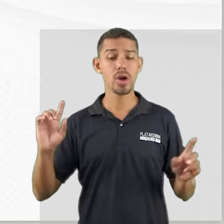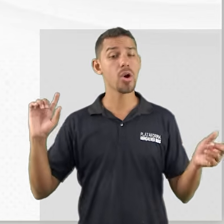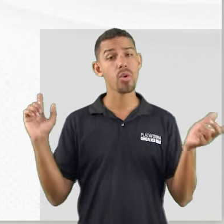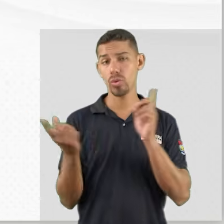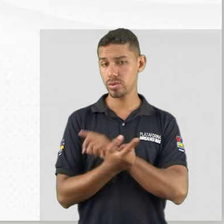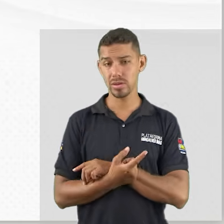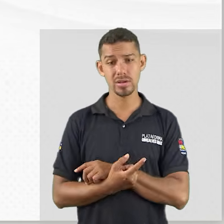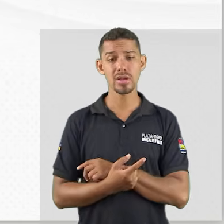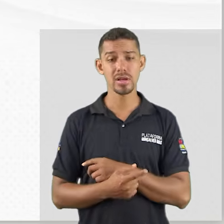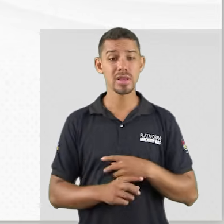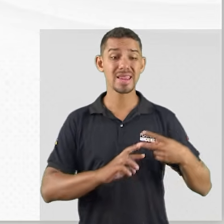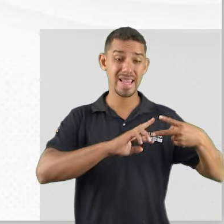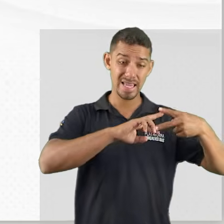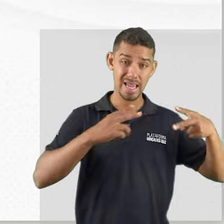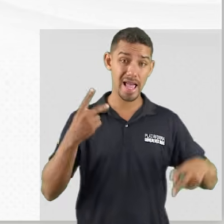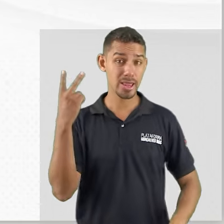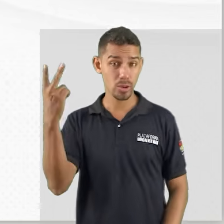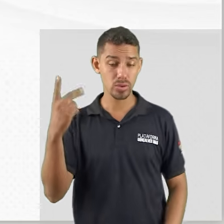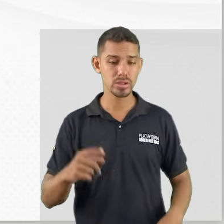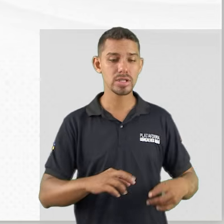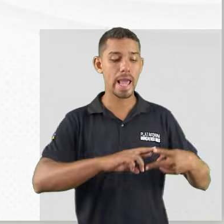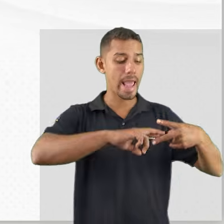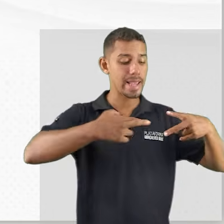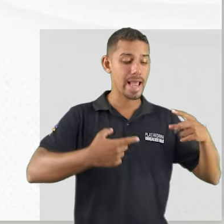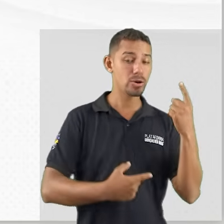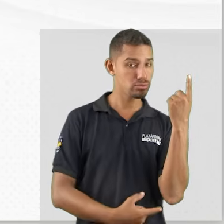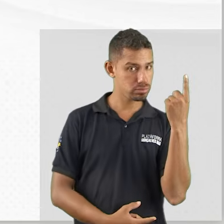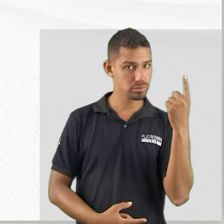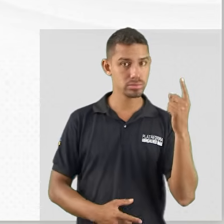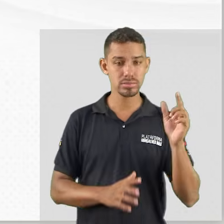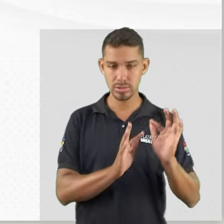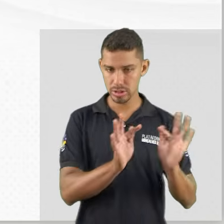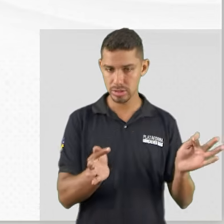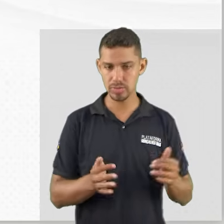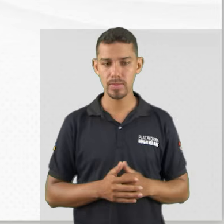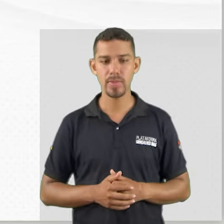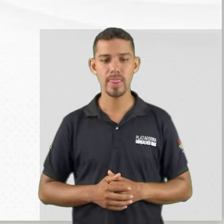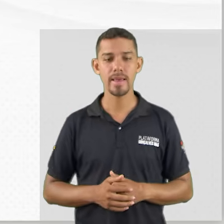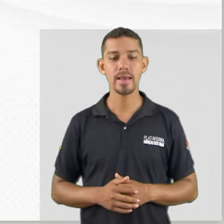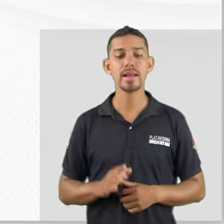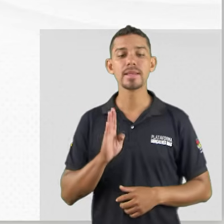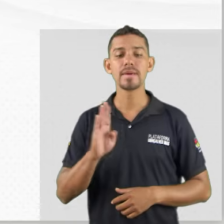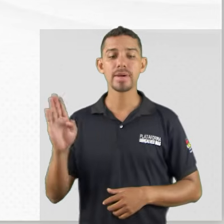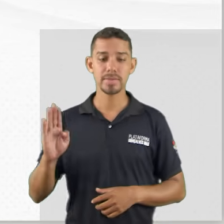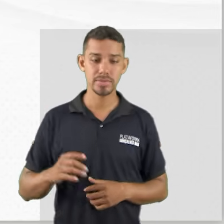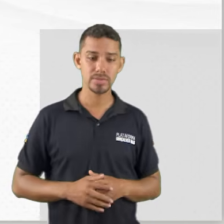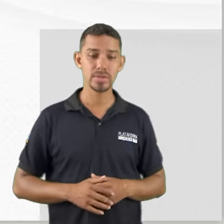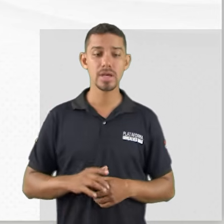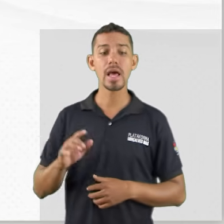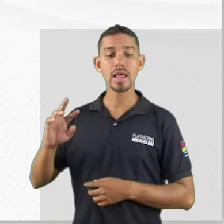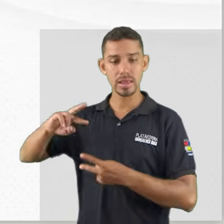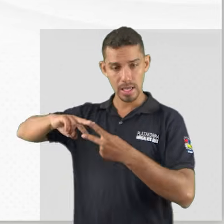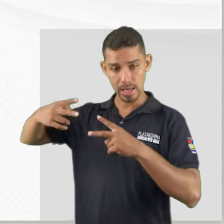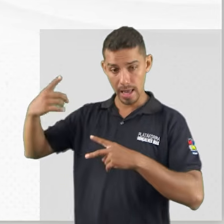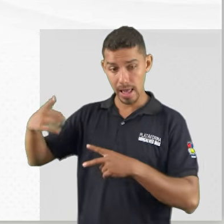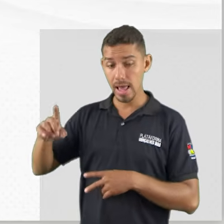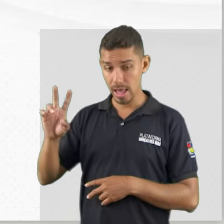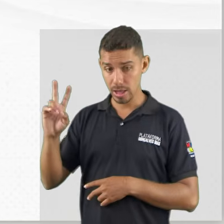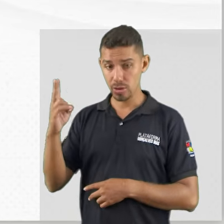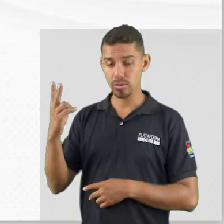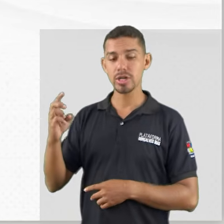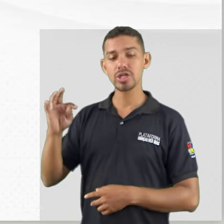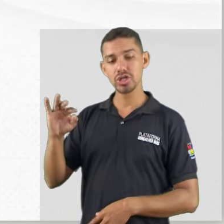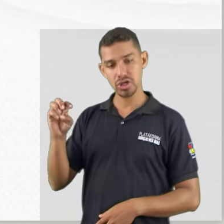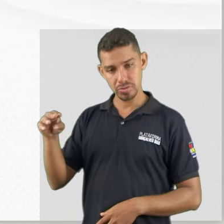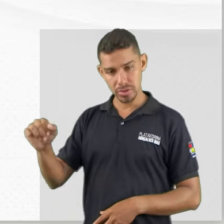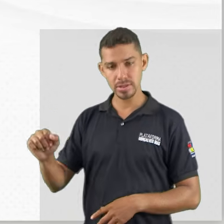contrário, né? O DNA é fita dupla e o RNA é fita simples, geralmente, né? Letra B. DNA é fita dupla, correto, com